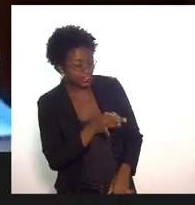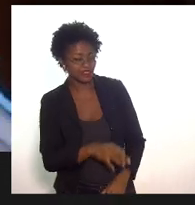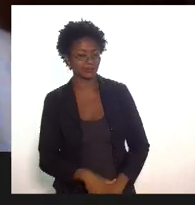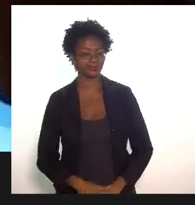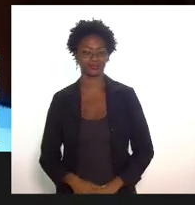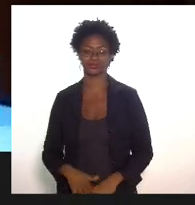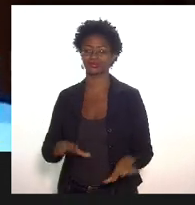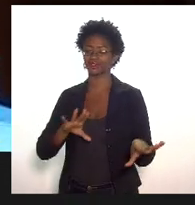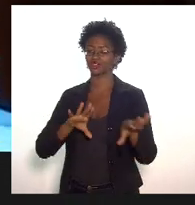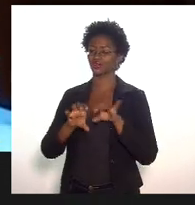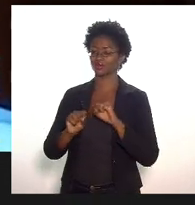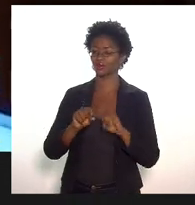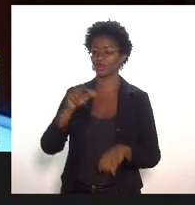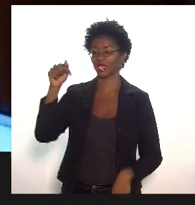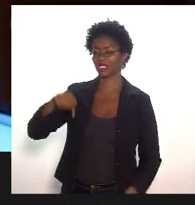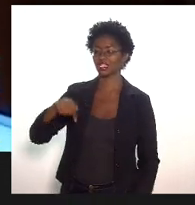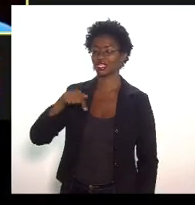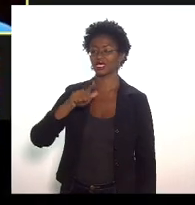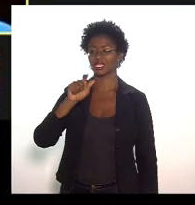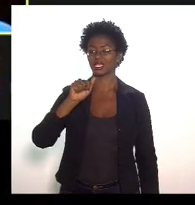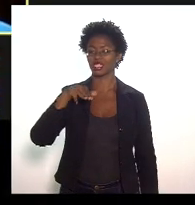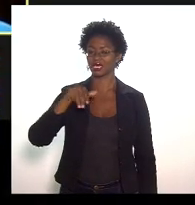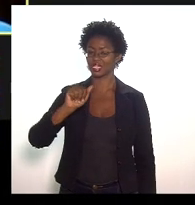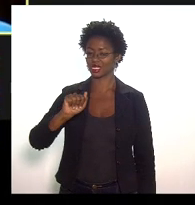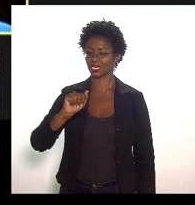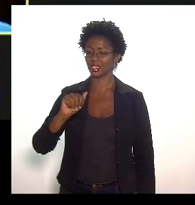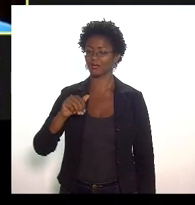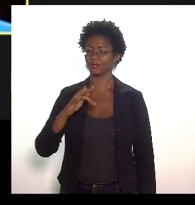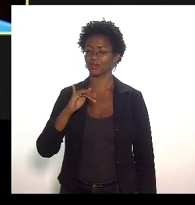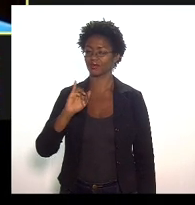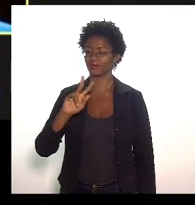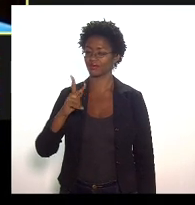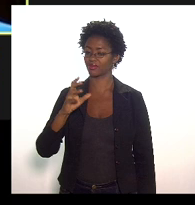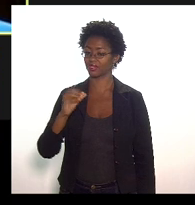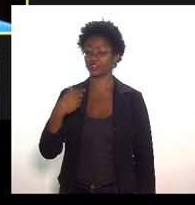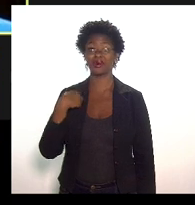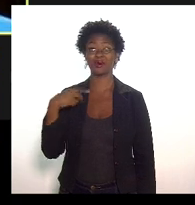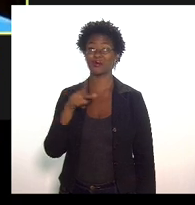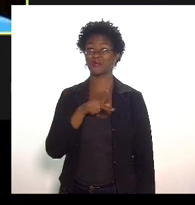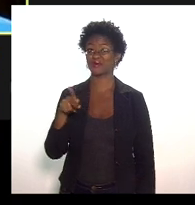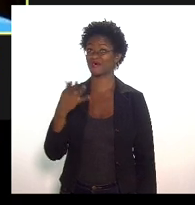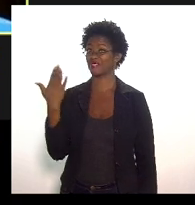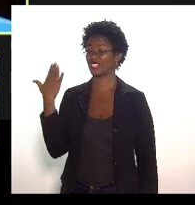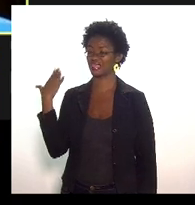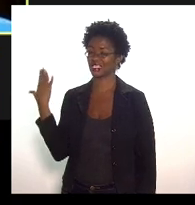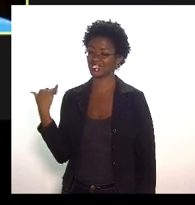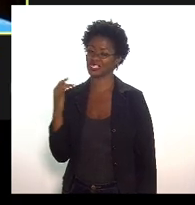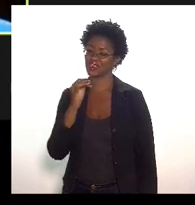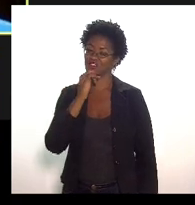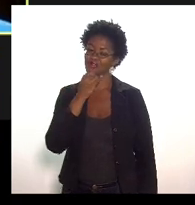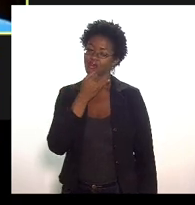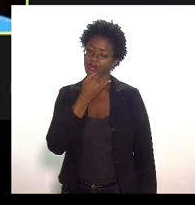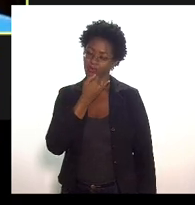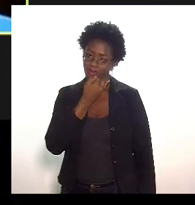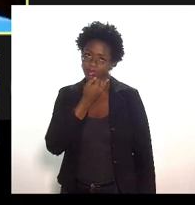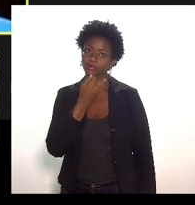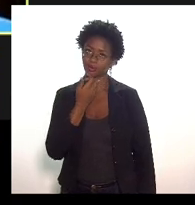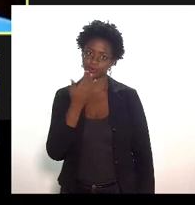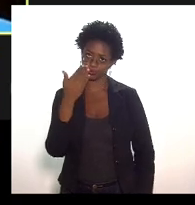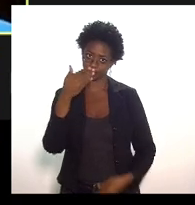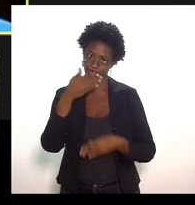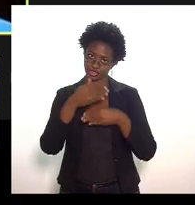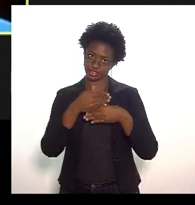Se formou na Universidade Gama Filho, onde eu fui professor. Infelizmente, essa universidade foi extinta. É